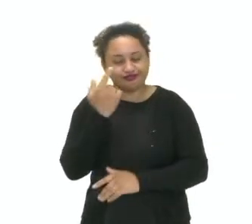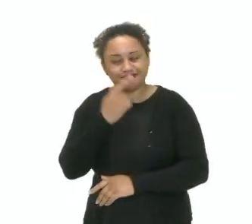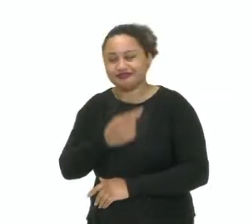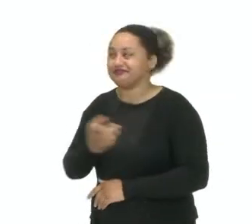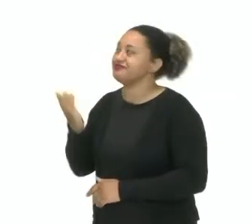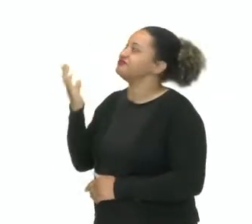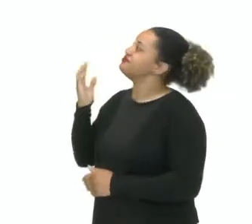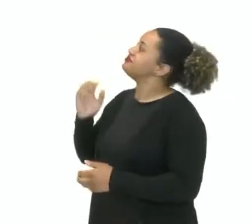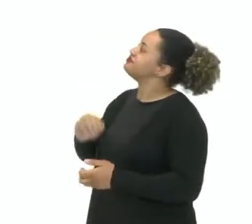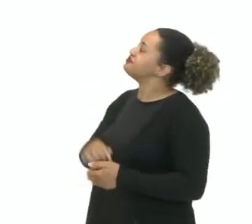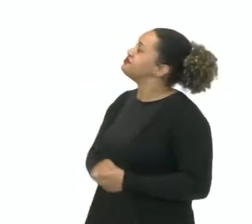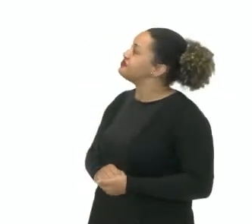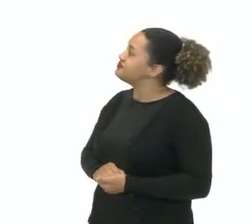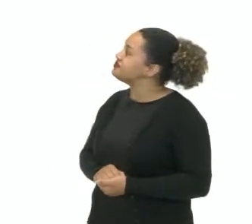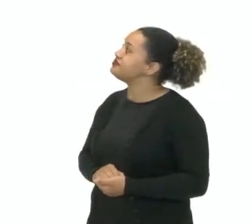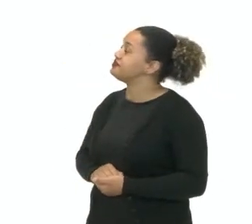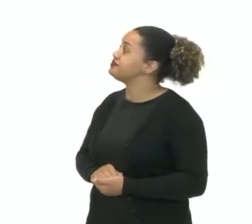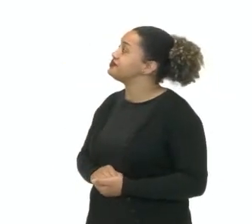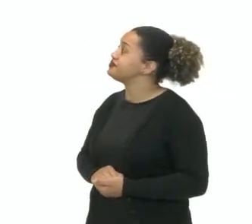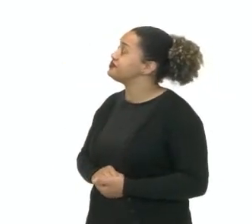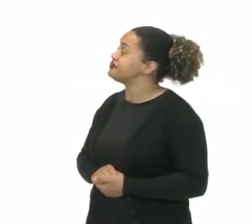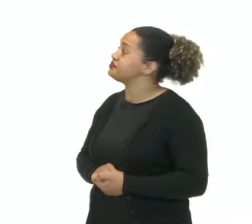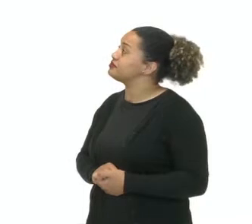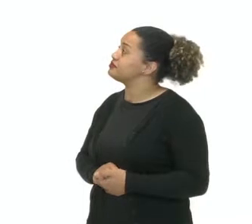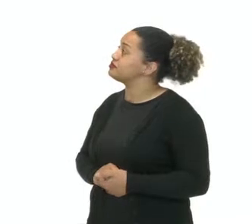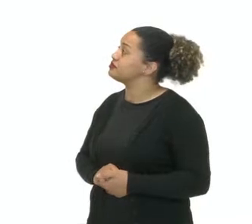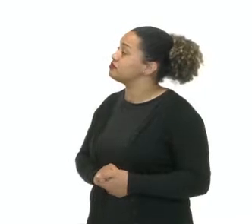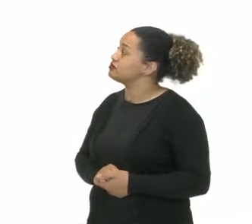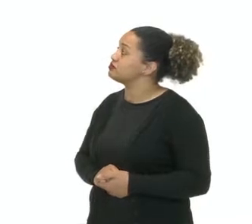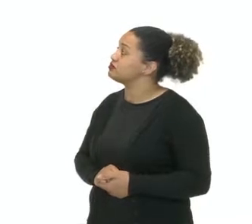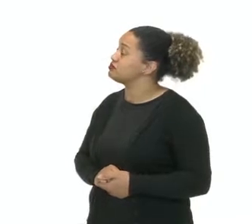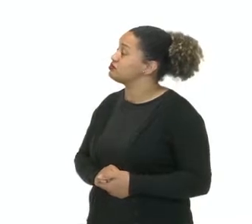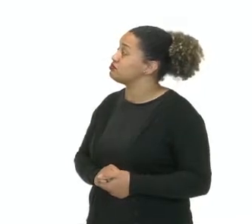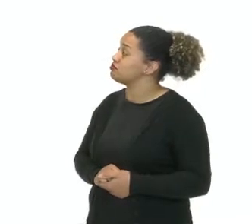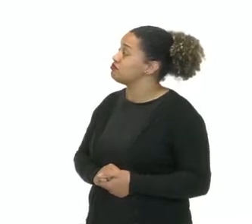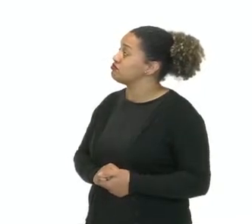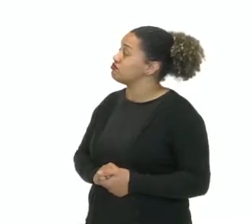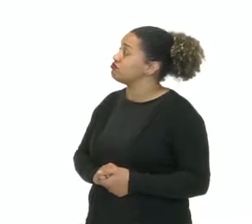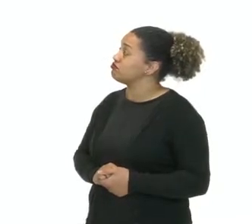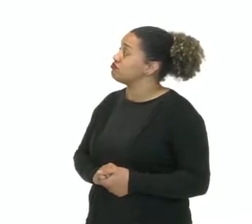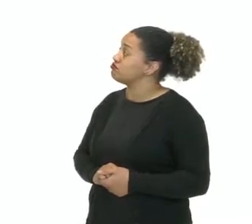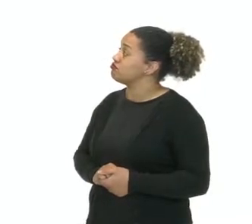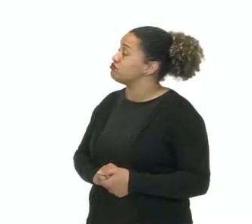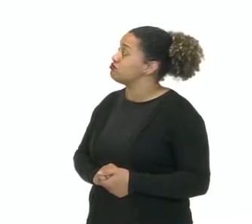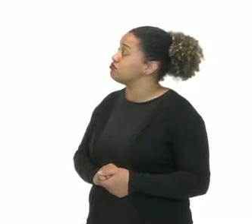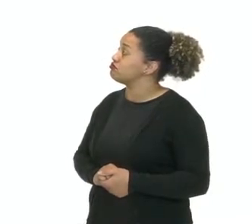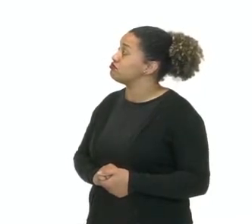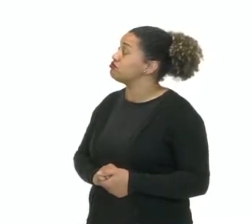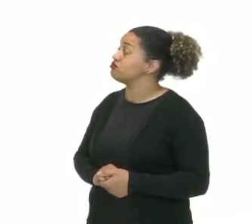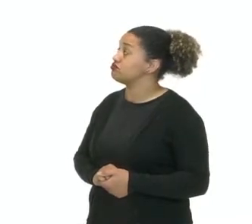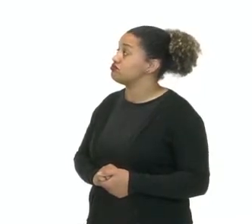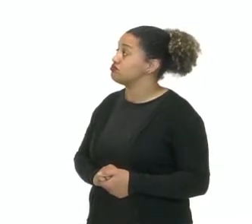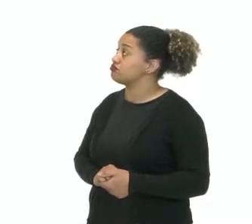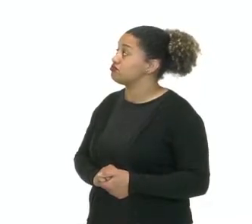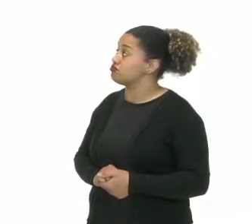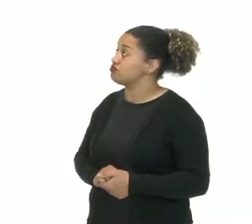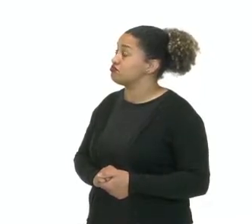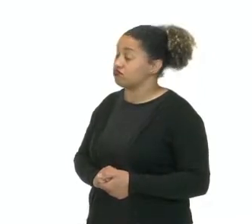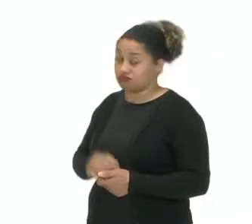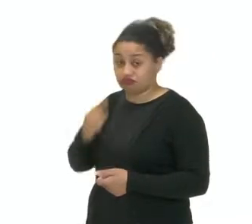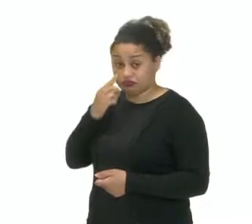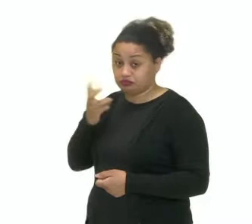por parte de vários governos em declarar os serviços da internet como um direito humano. Olha que legal